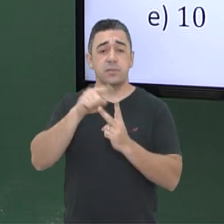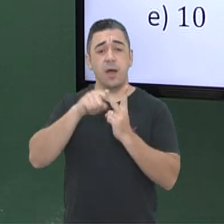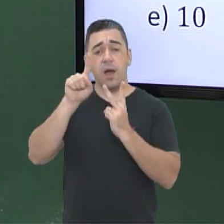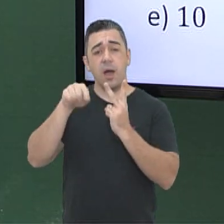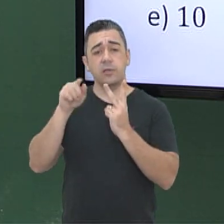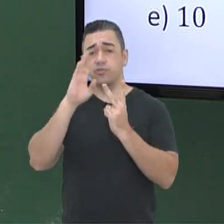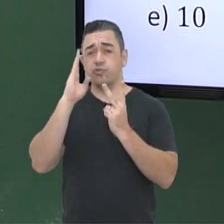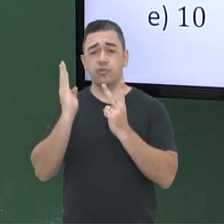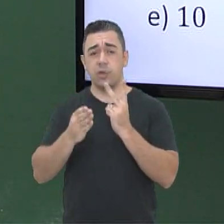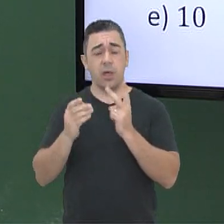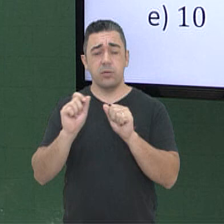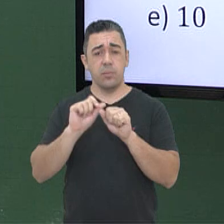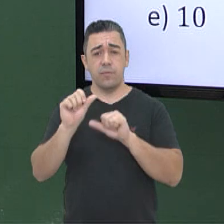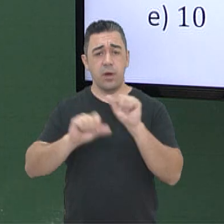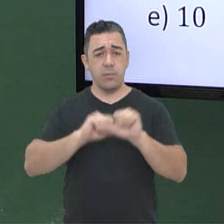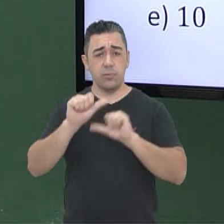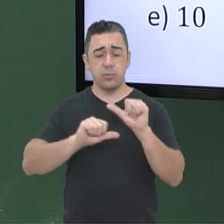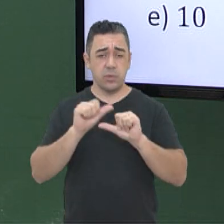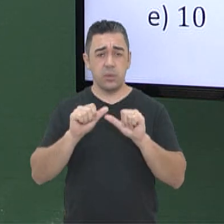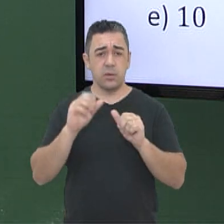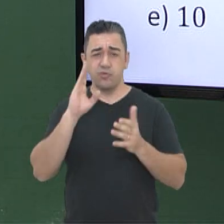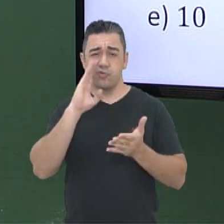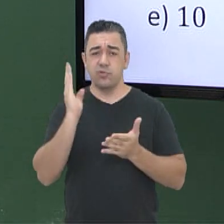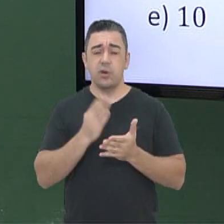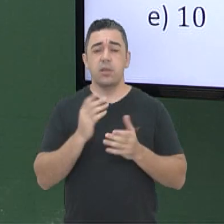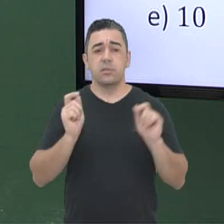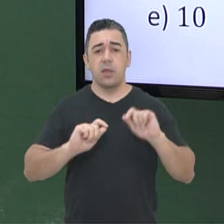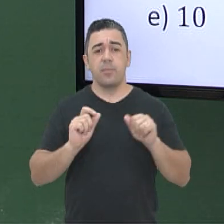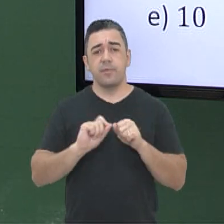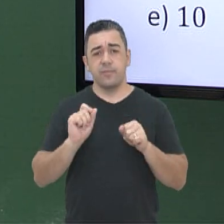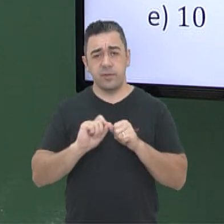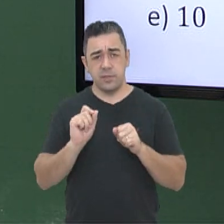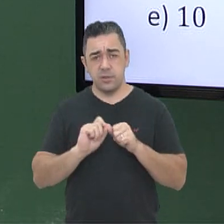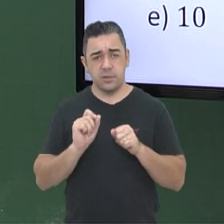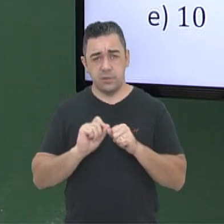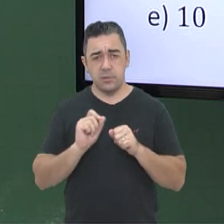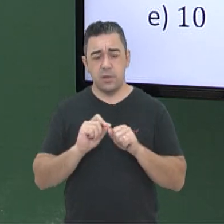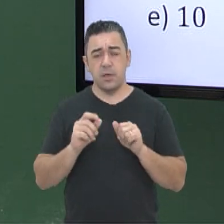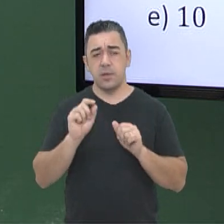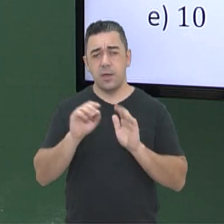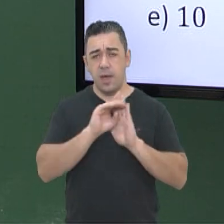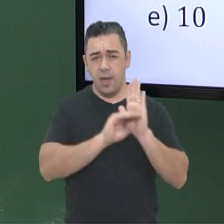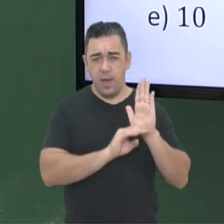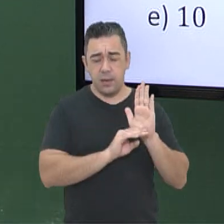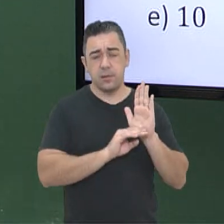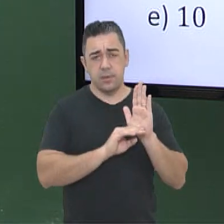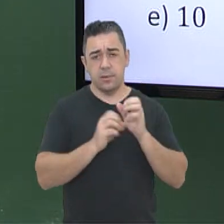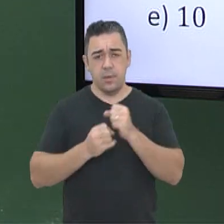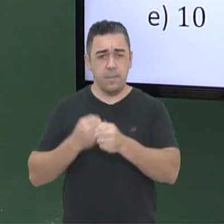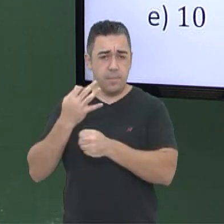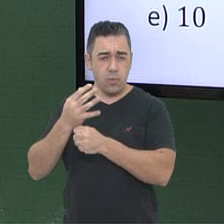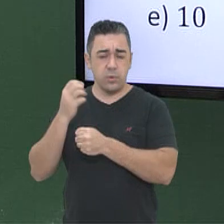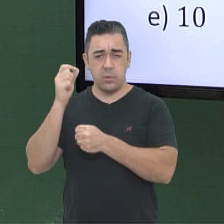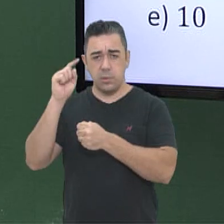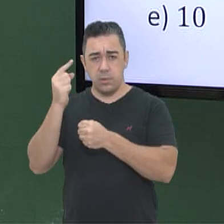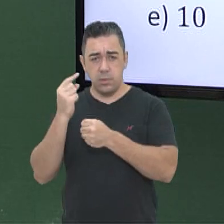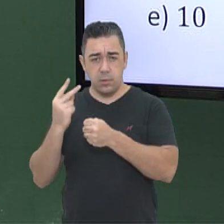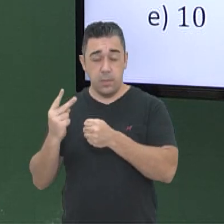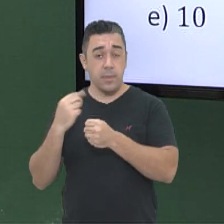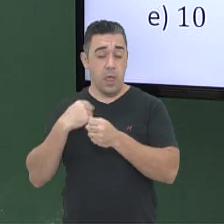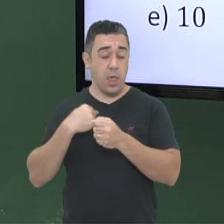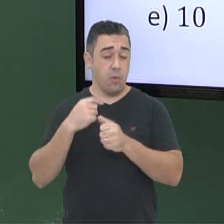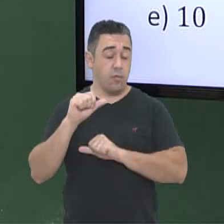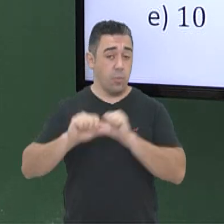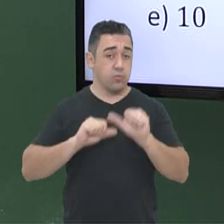raiz, tá? Então, você pode transformar em raiz ou fazer direto usando a propriedade da potência, tá? Aqui eu vou transformar em